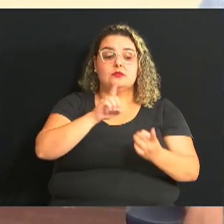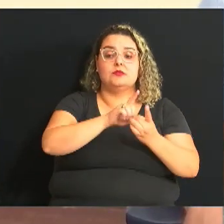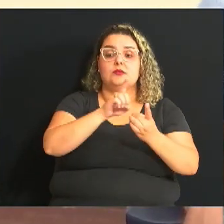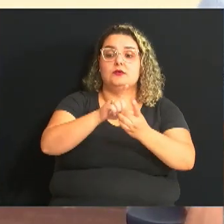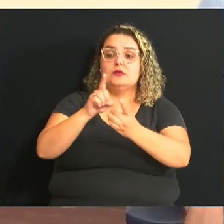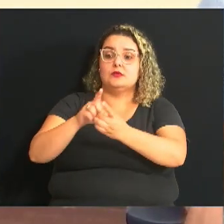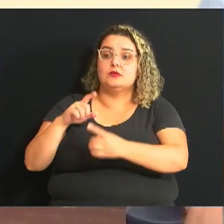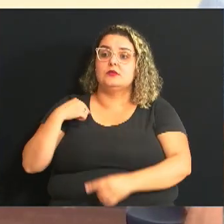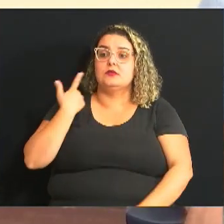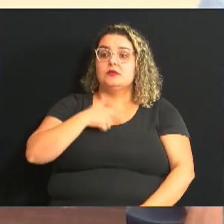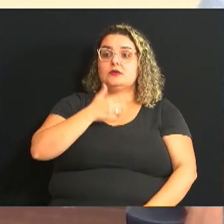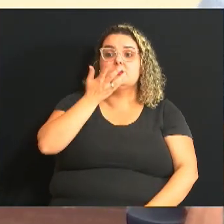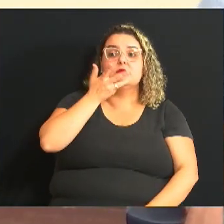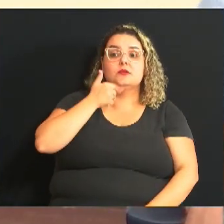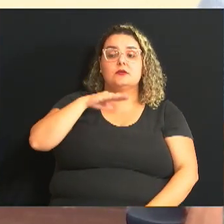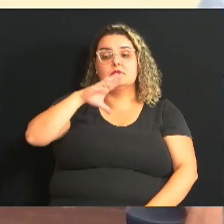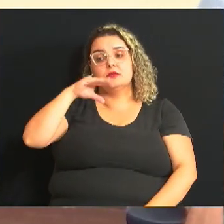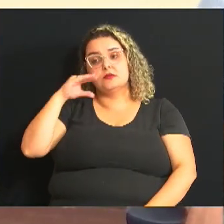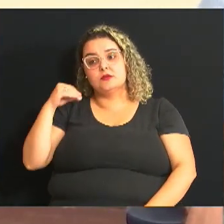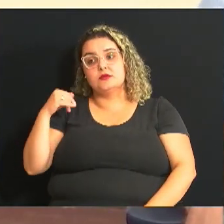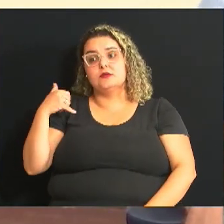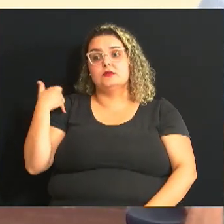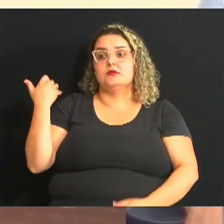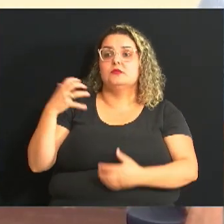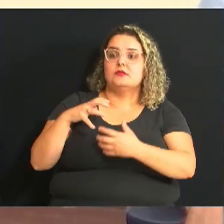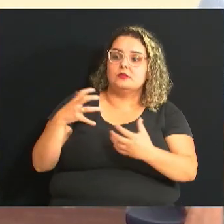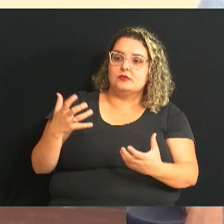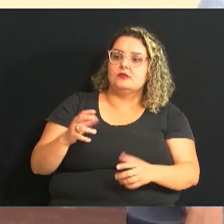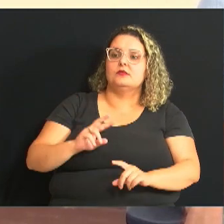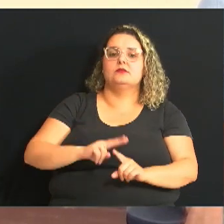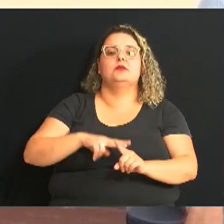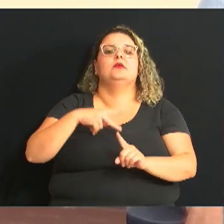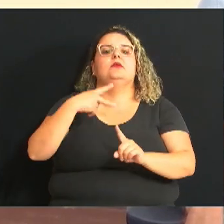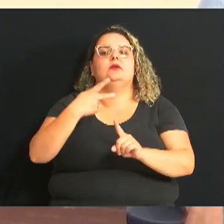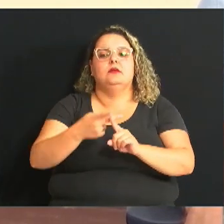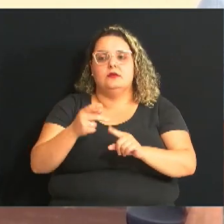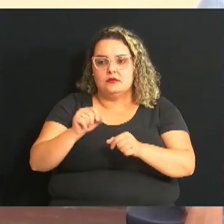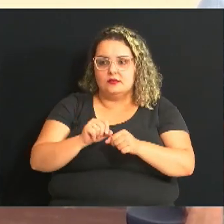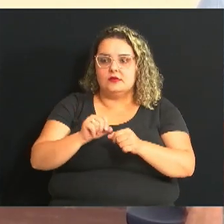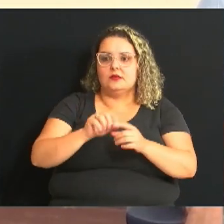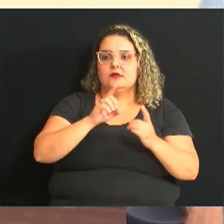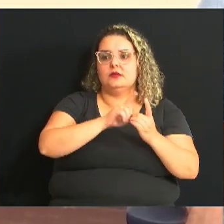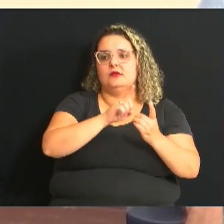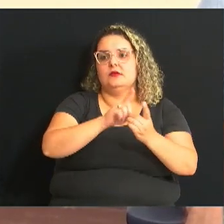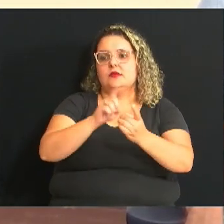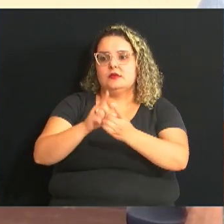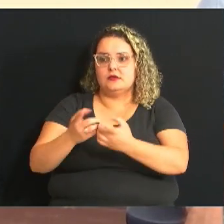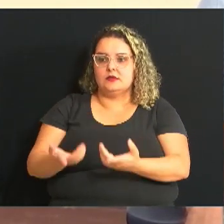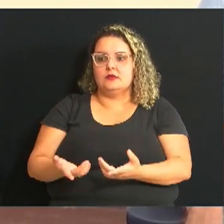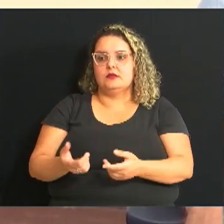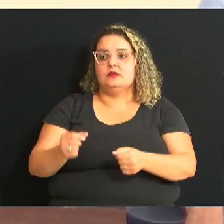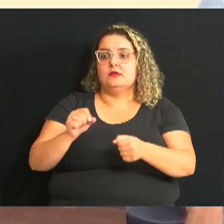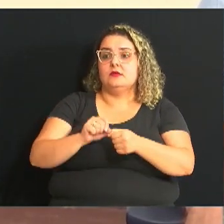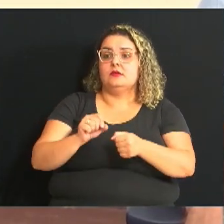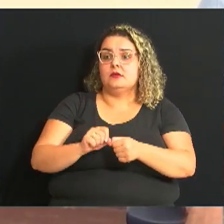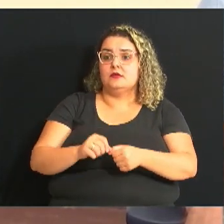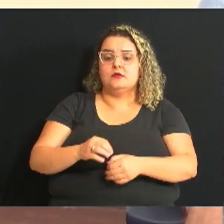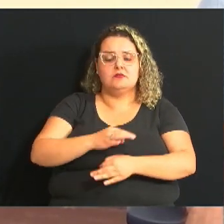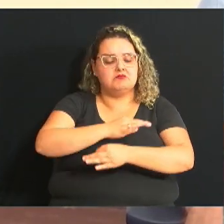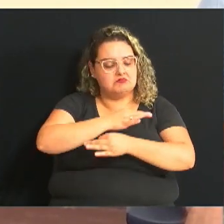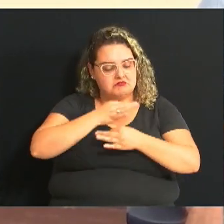nossas crianças, os nossos adolescentes, se desdobrando, né, para fazer esse atendimento e fazem com